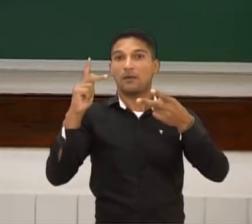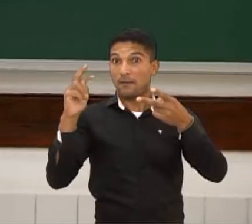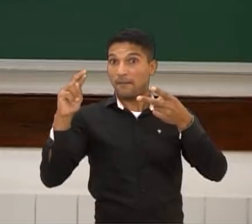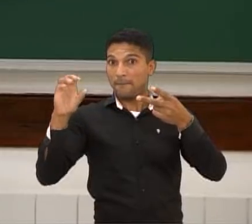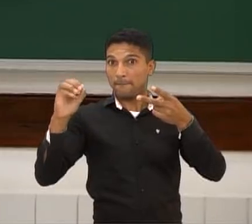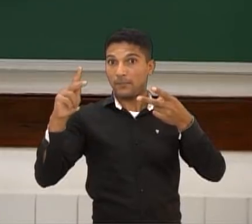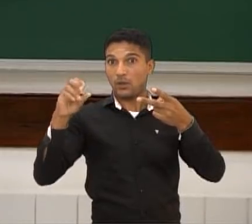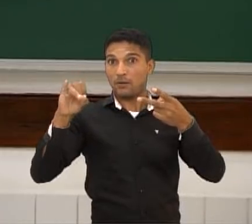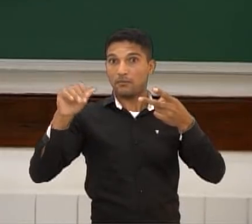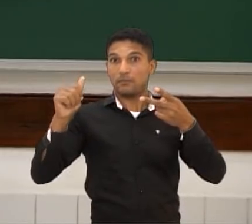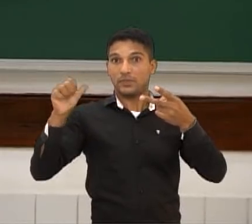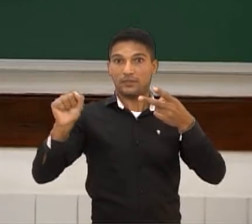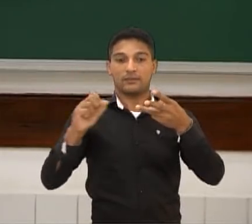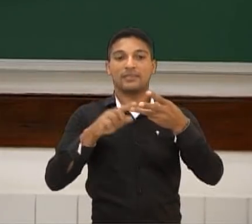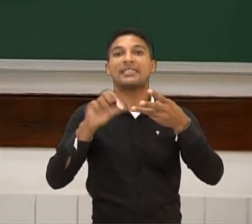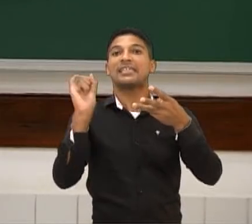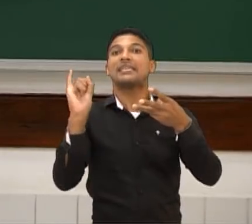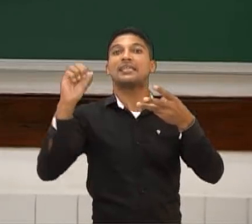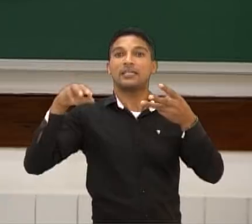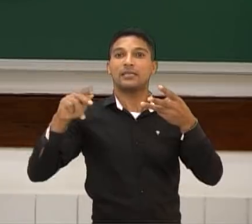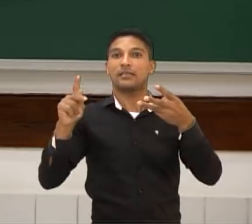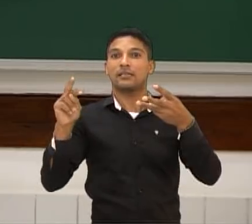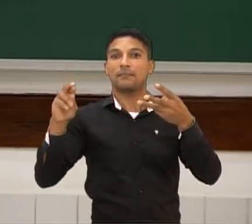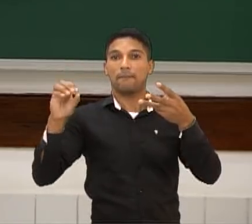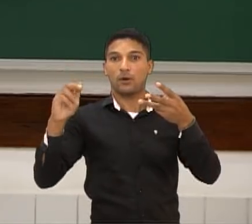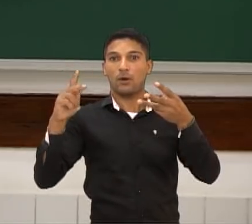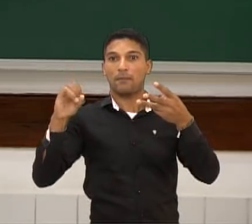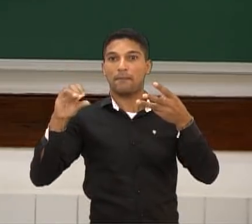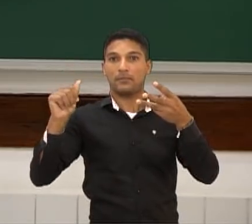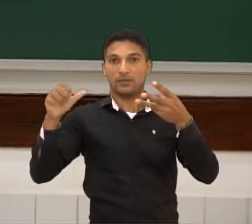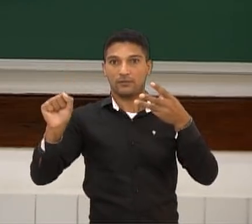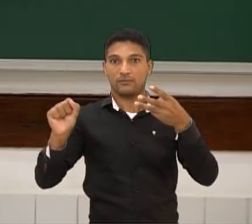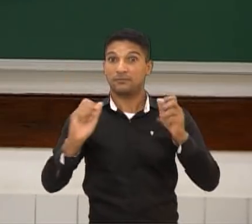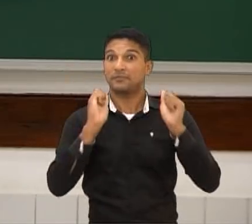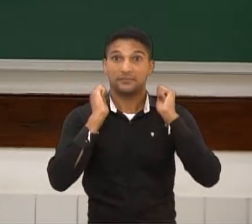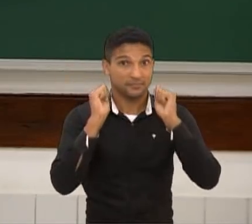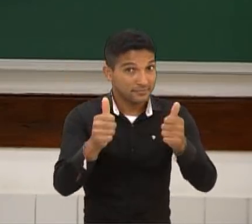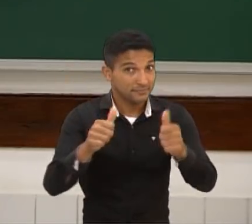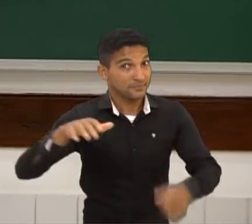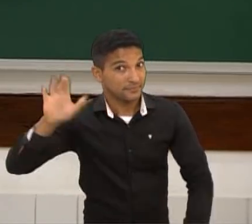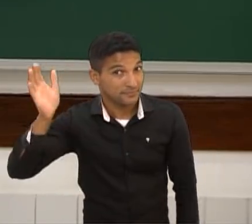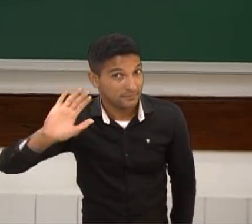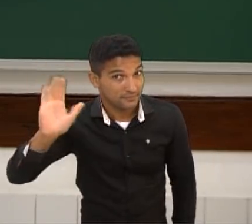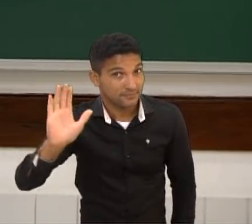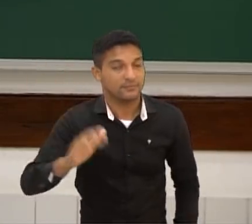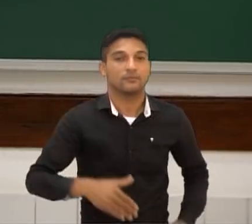Tudo bem, pessoal? Até a próxima aula. Fiquem bem. Um abraço.